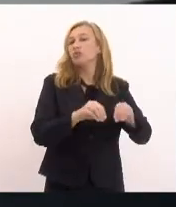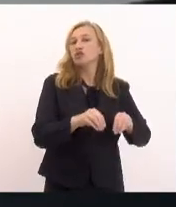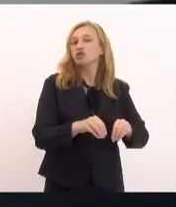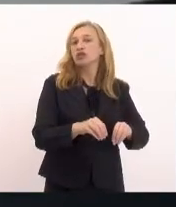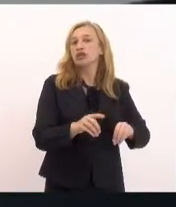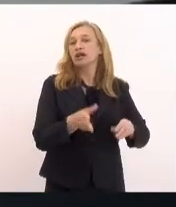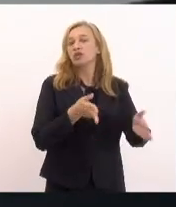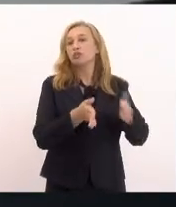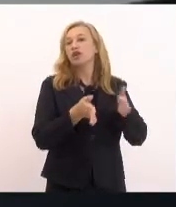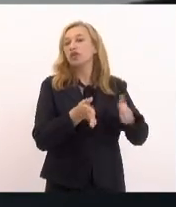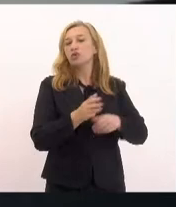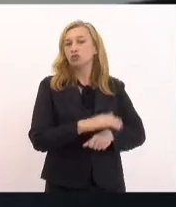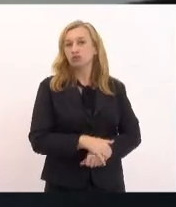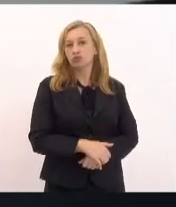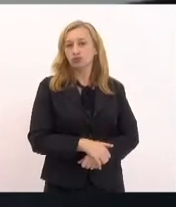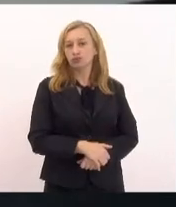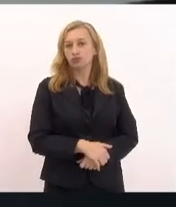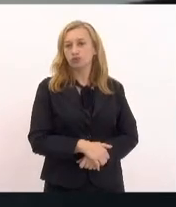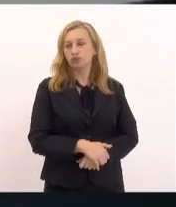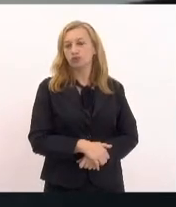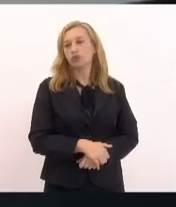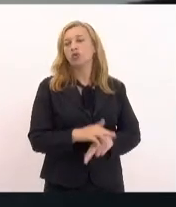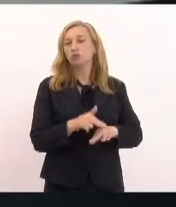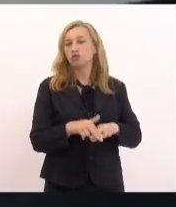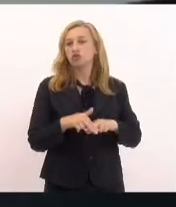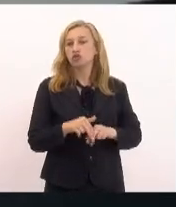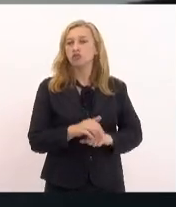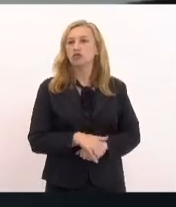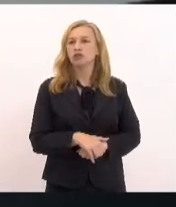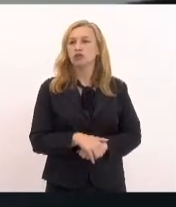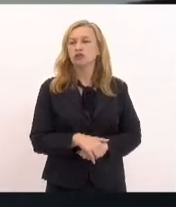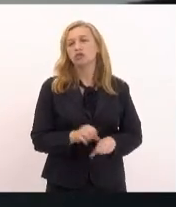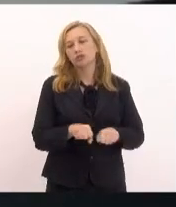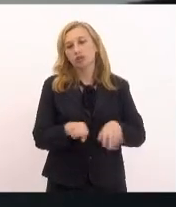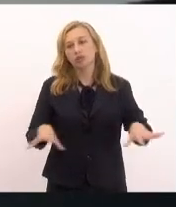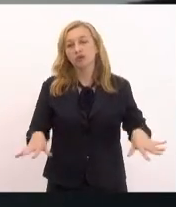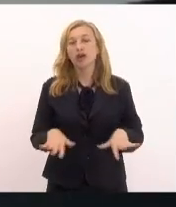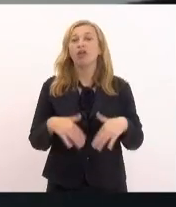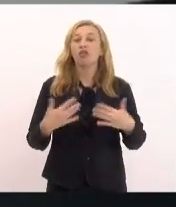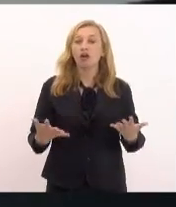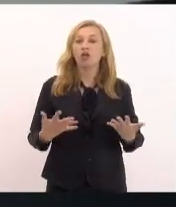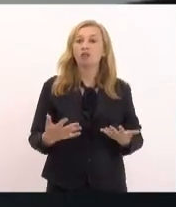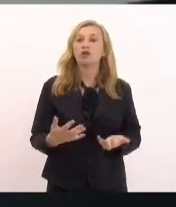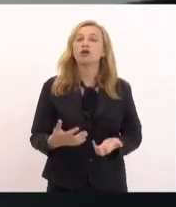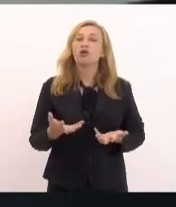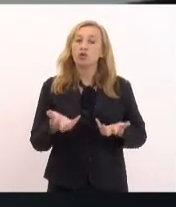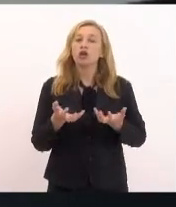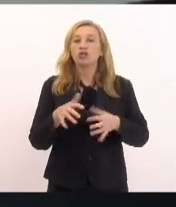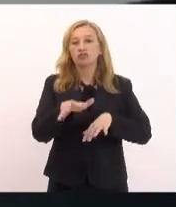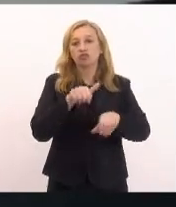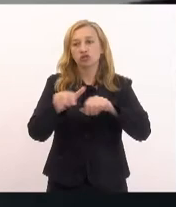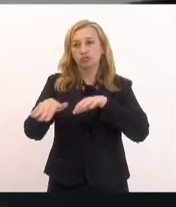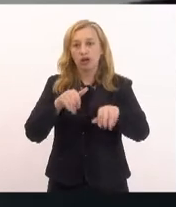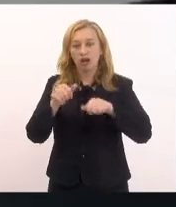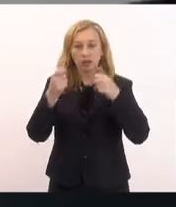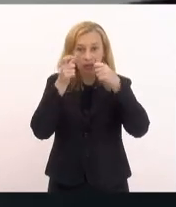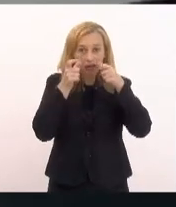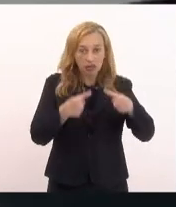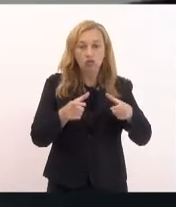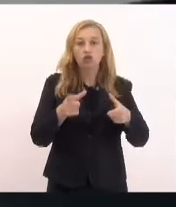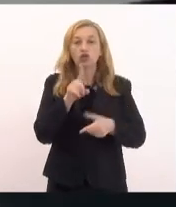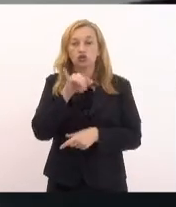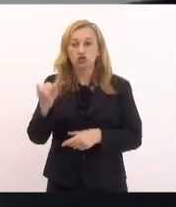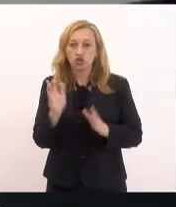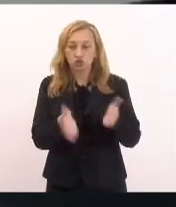sobrestamento da sua validade, inclusive em função da pandemia. Por isso, eu quero chamar a atenção que, na data de